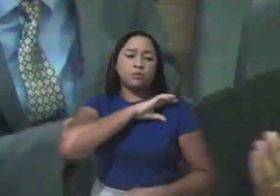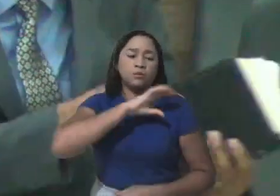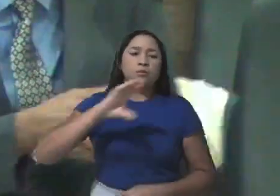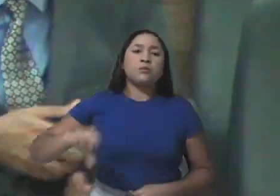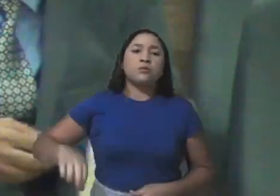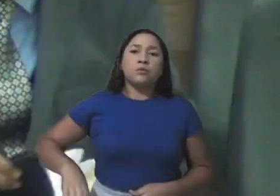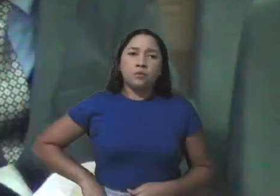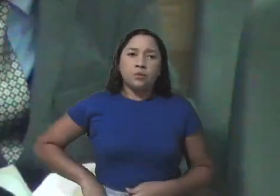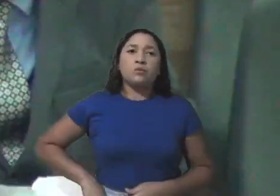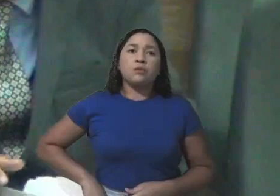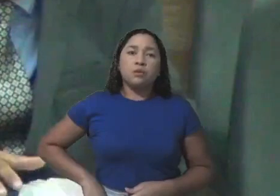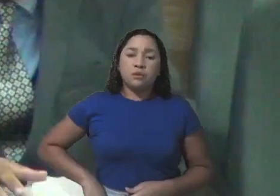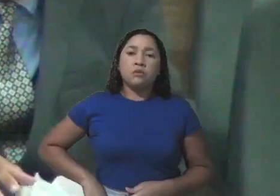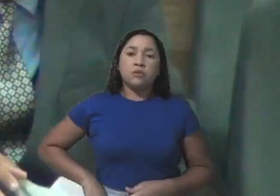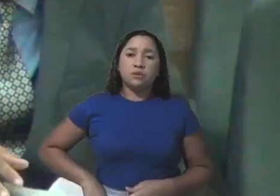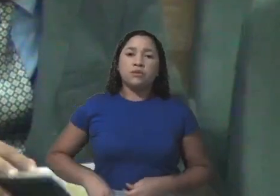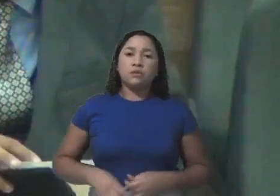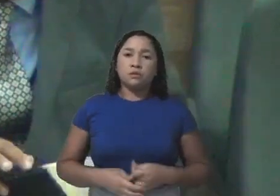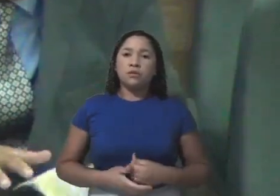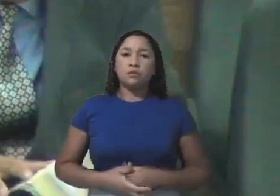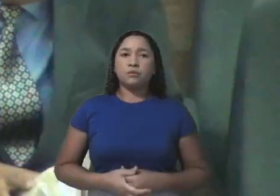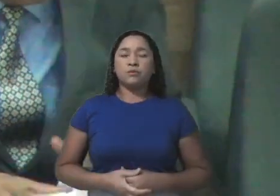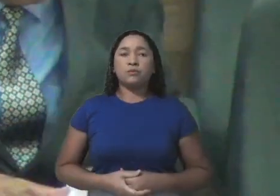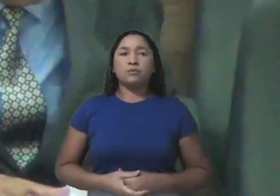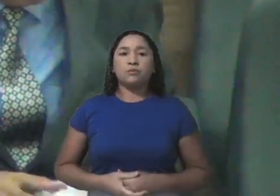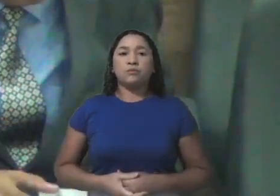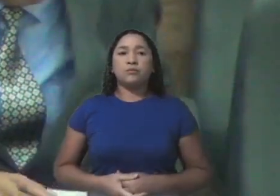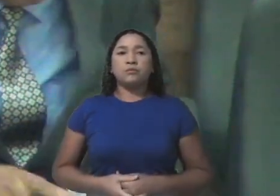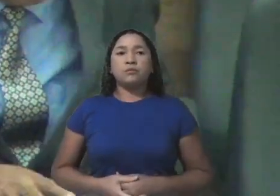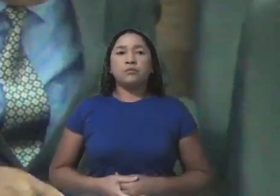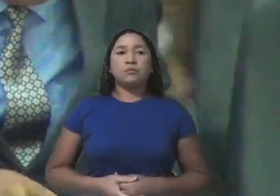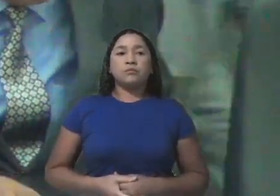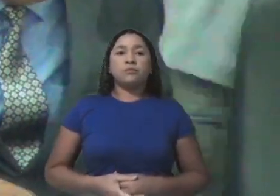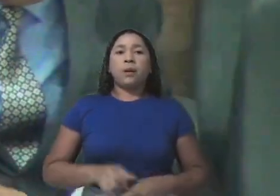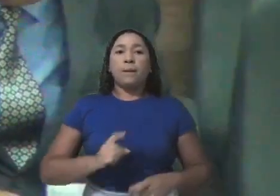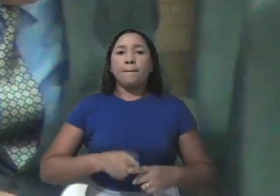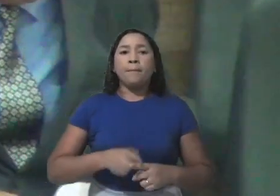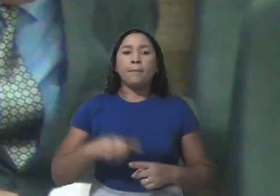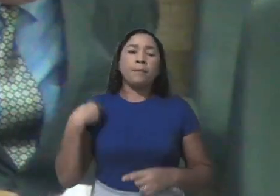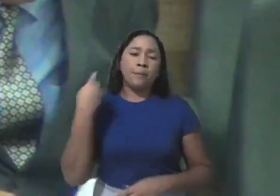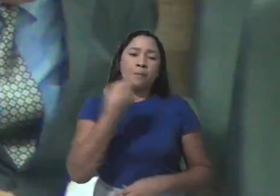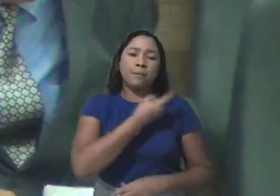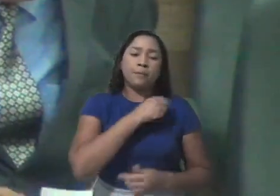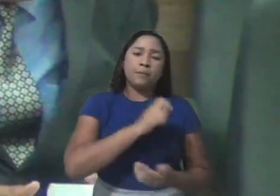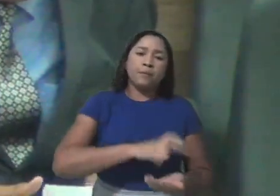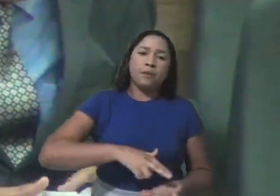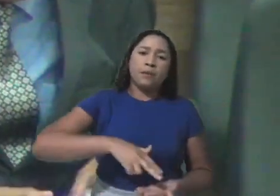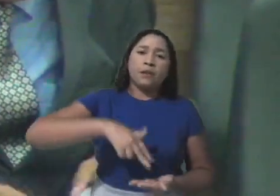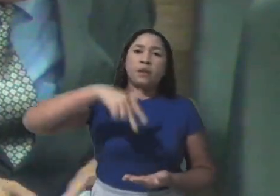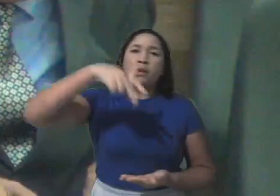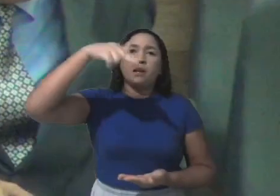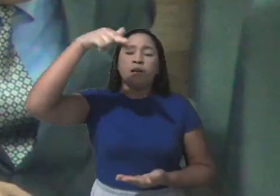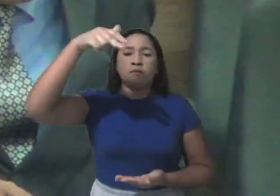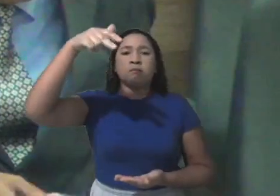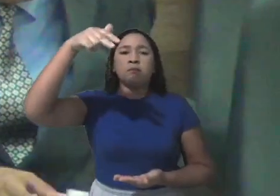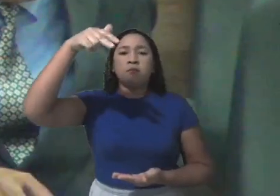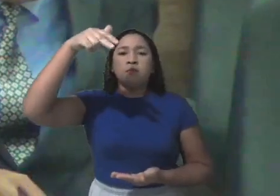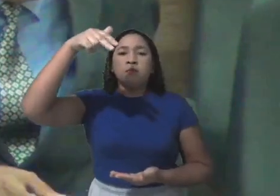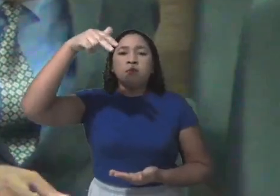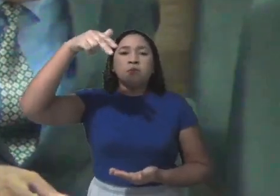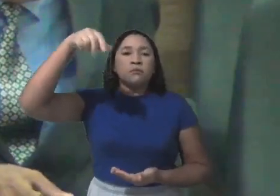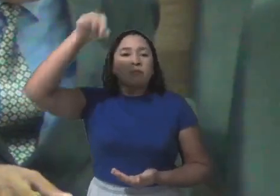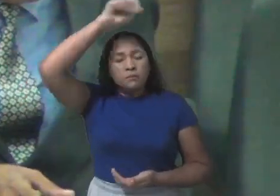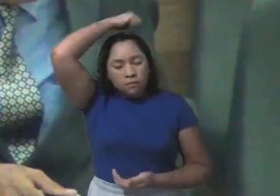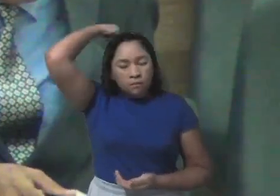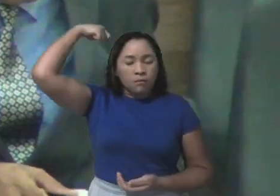obras, mas não é um juízo de condenação, porque se fomos arrebatados é porque éramos santos, ou porque seremos